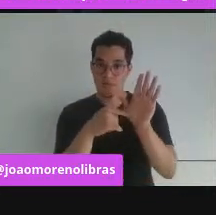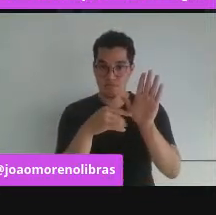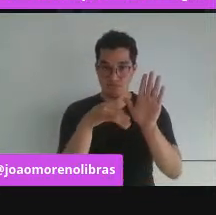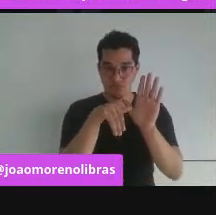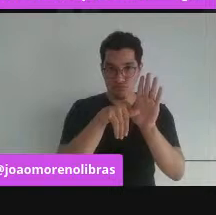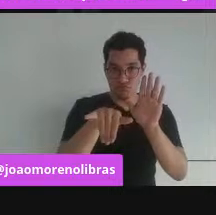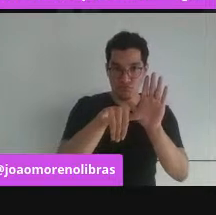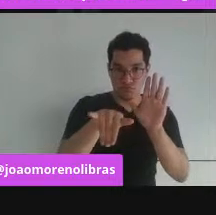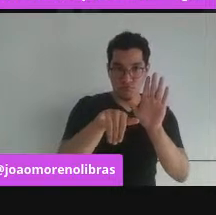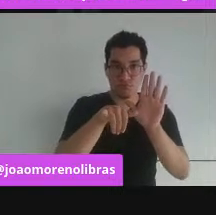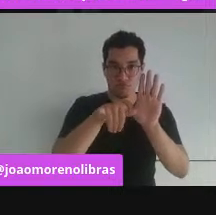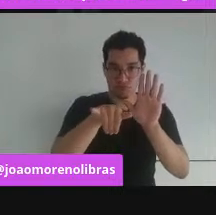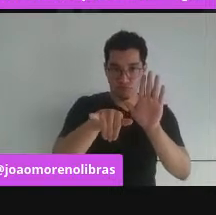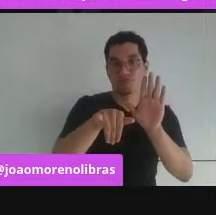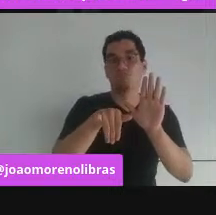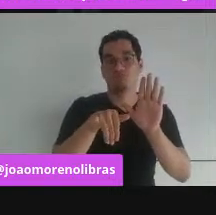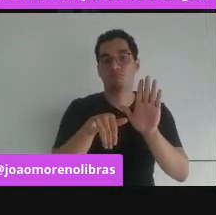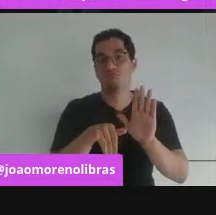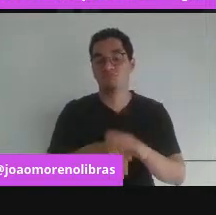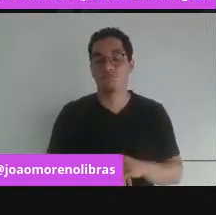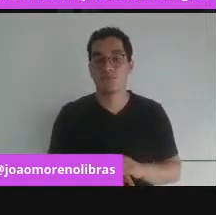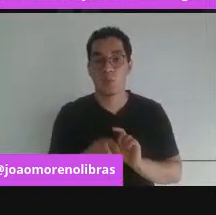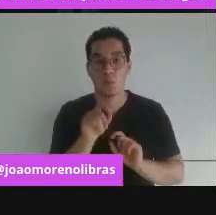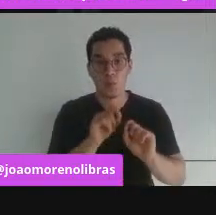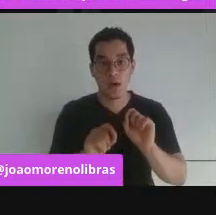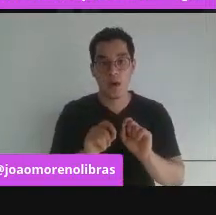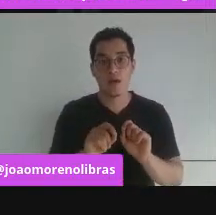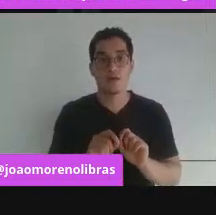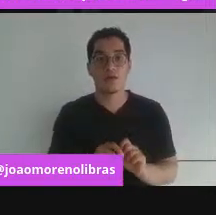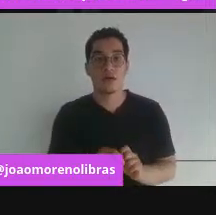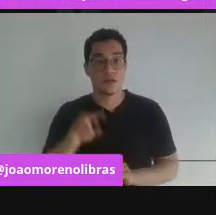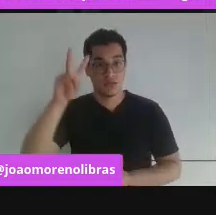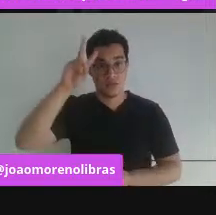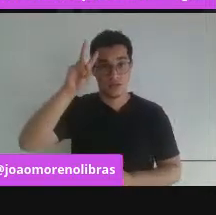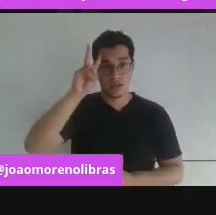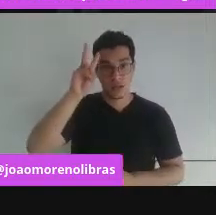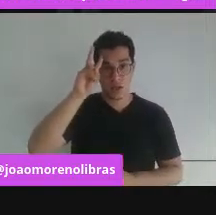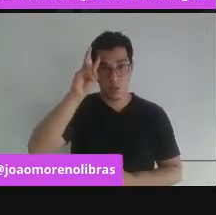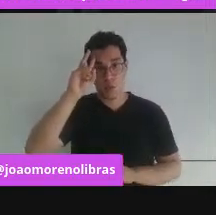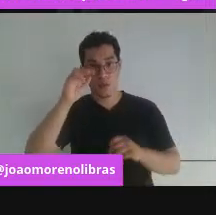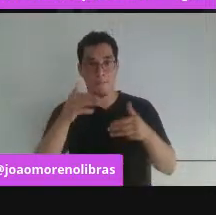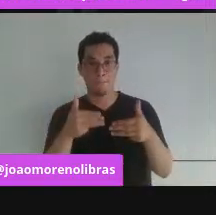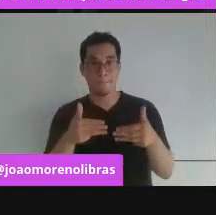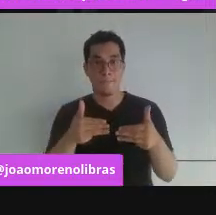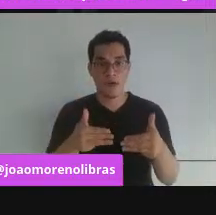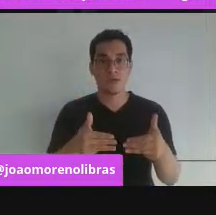o ministro da Justiça, Sérgio Moro, fez uma visita a alguns presídios de